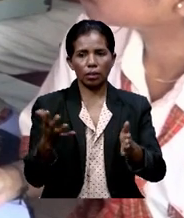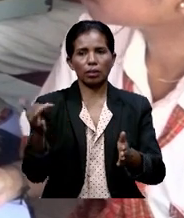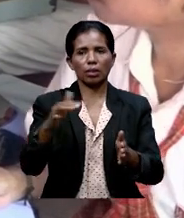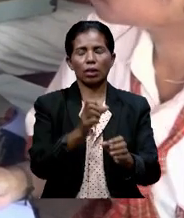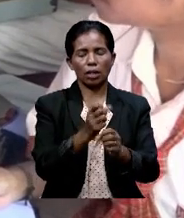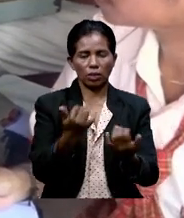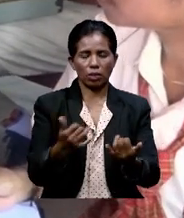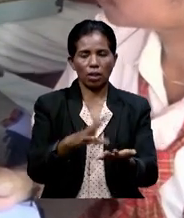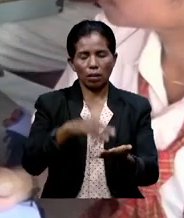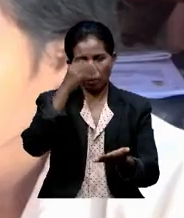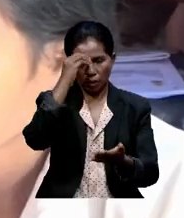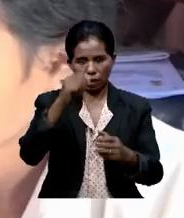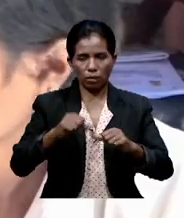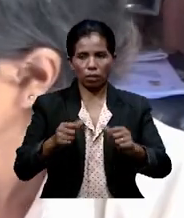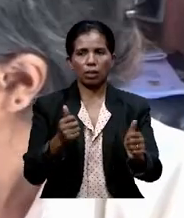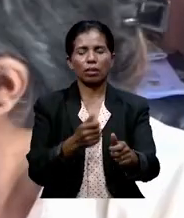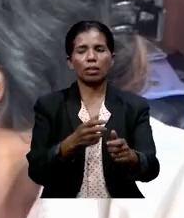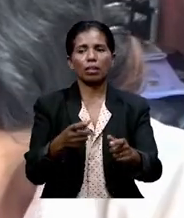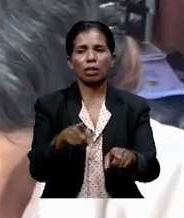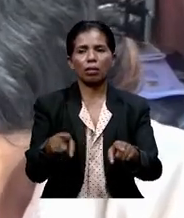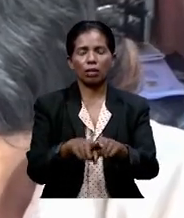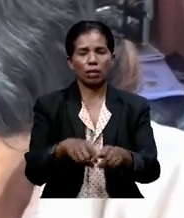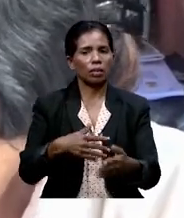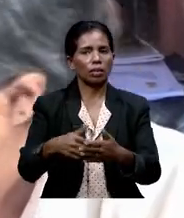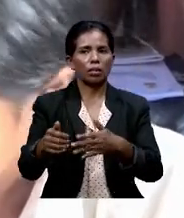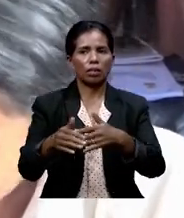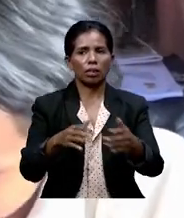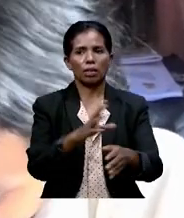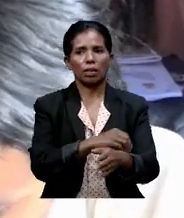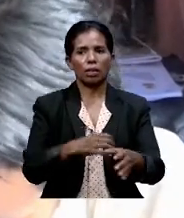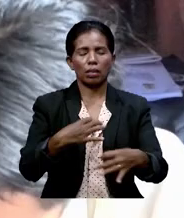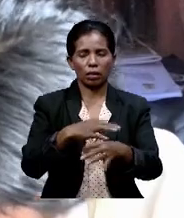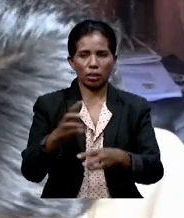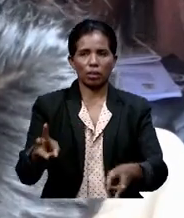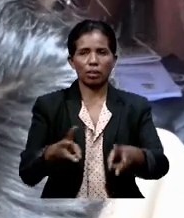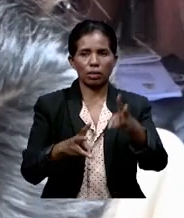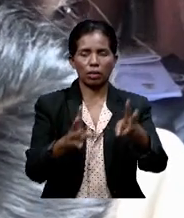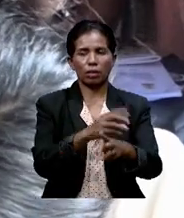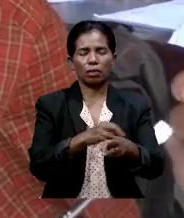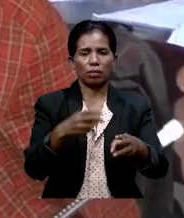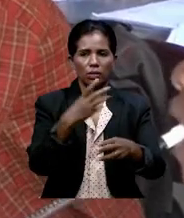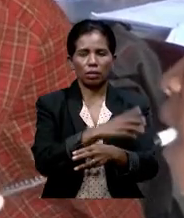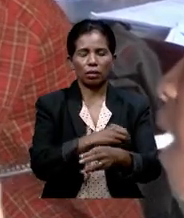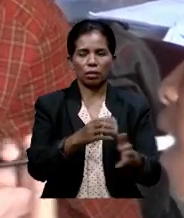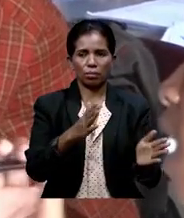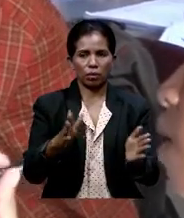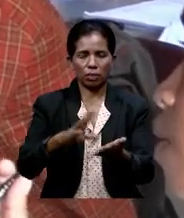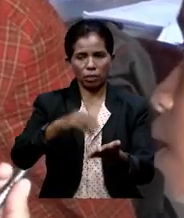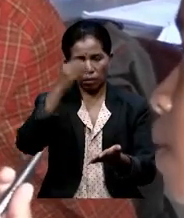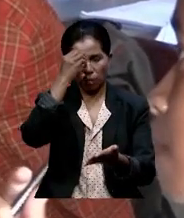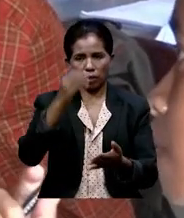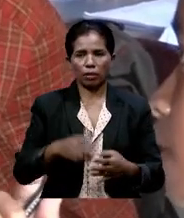processo aprendizagem, lá o Hanesan Baibain, mais bem, da La Ruma, máquina, radia estrada, barulho, rode disturba, processo